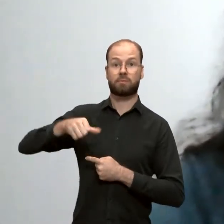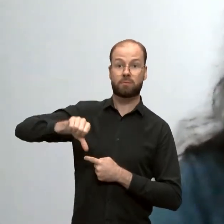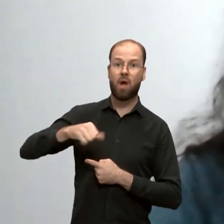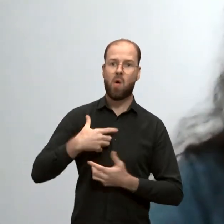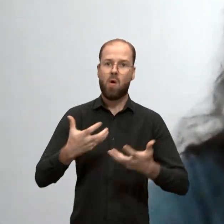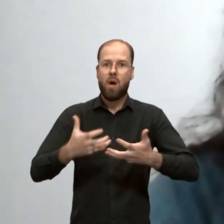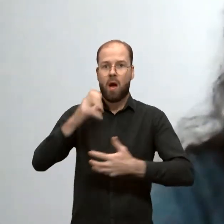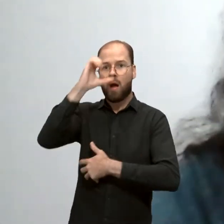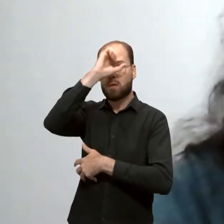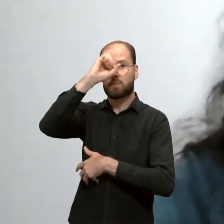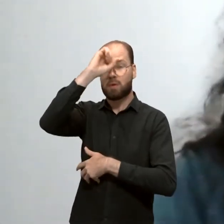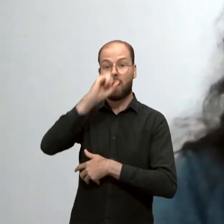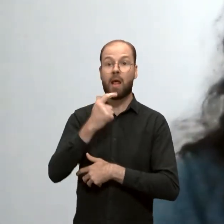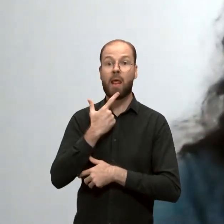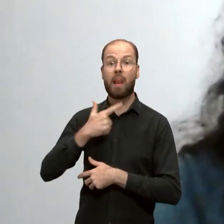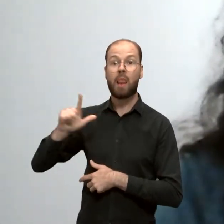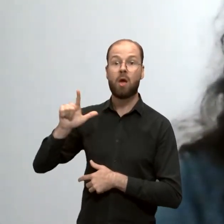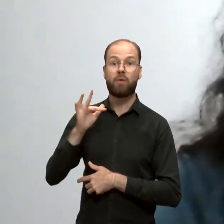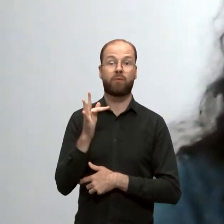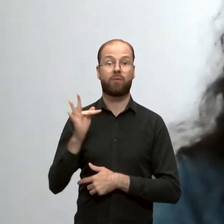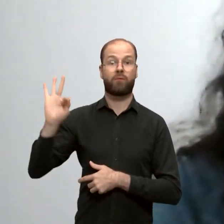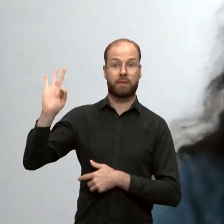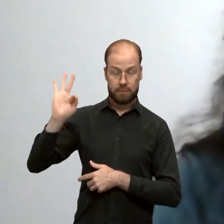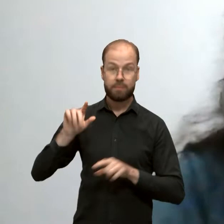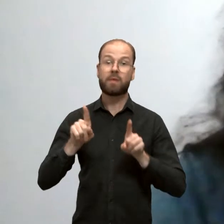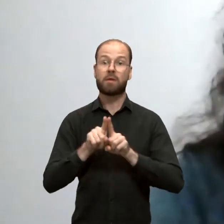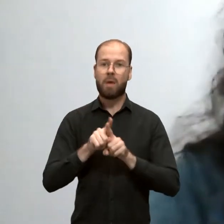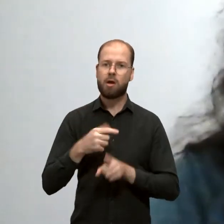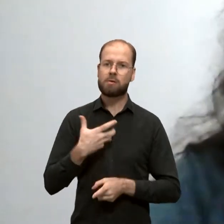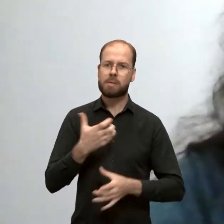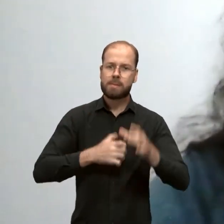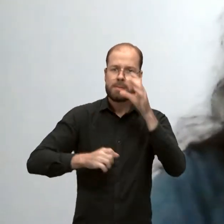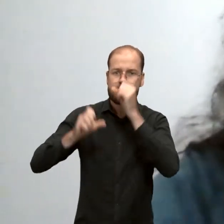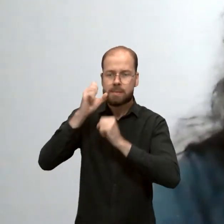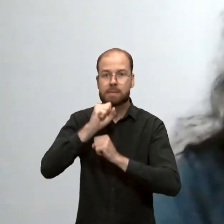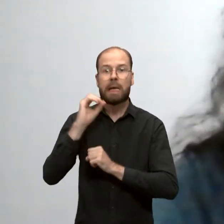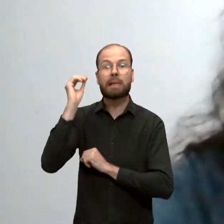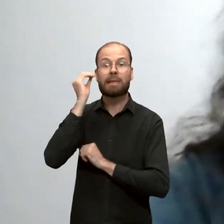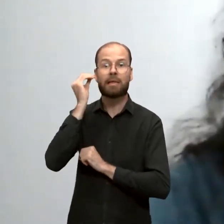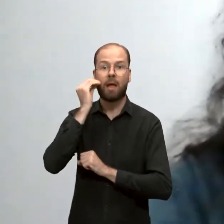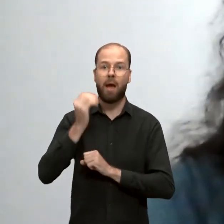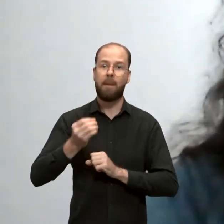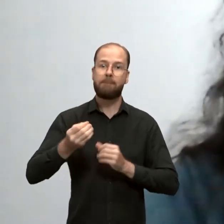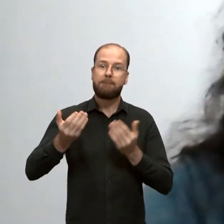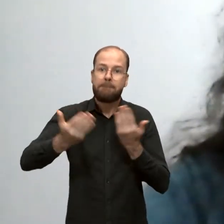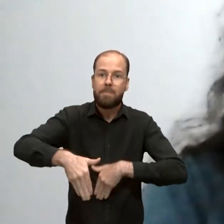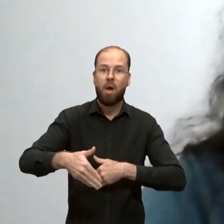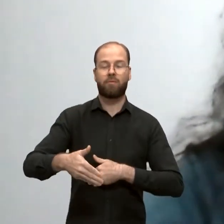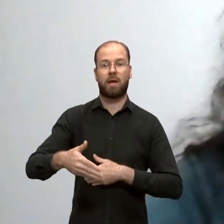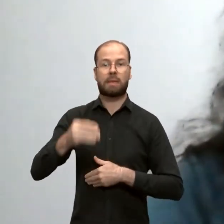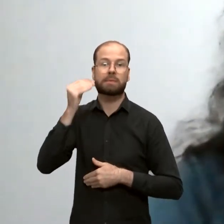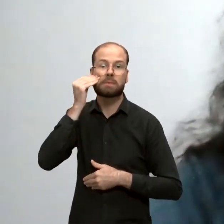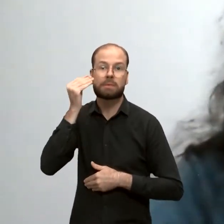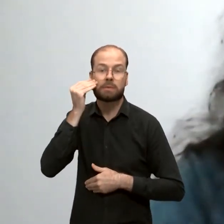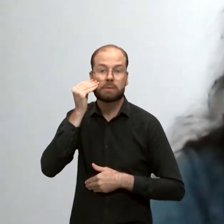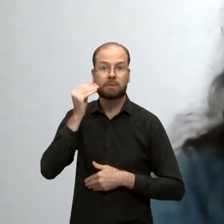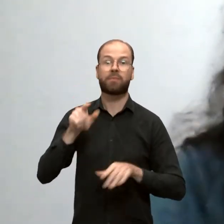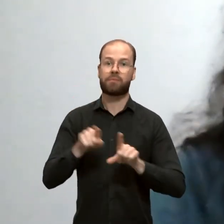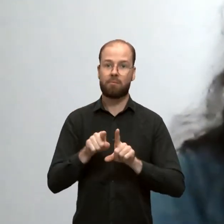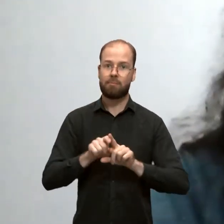iria fazer a prova, eu iria tentar ter mais afinco ainda com os